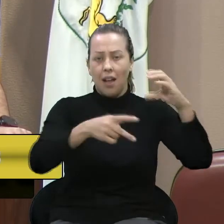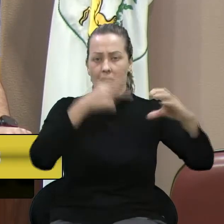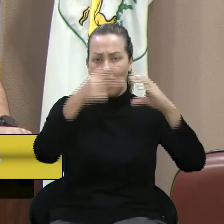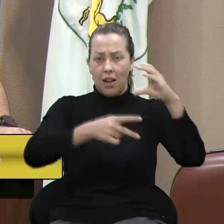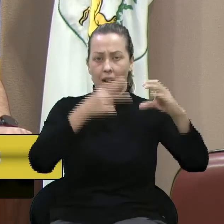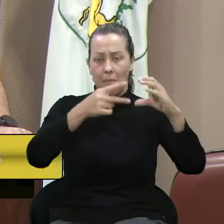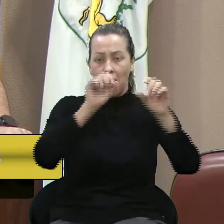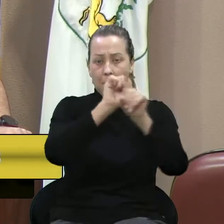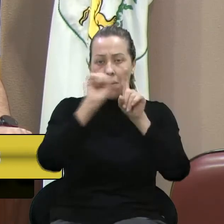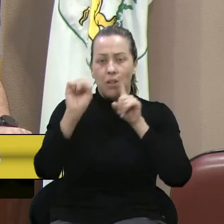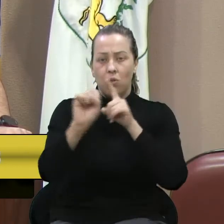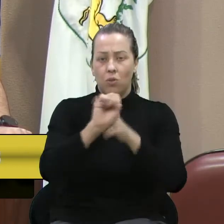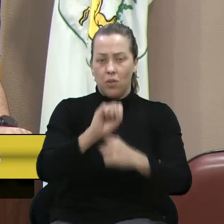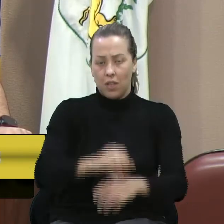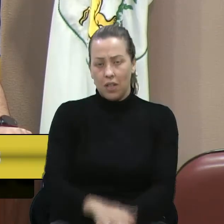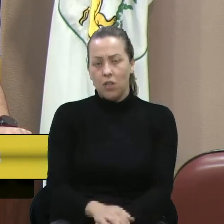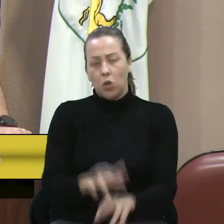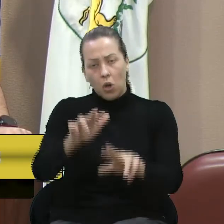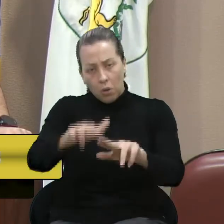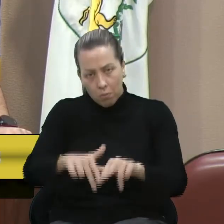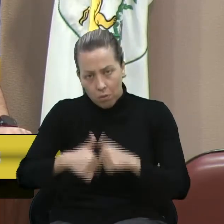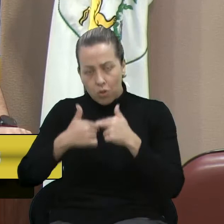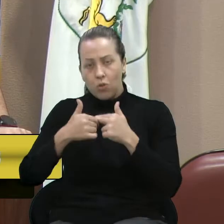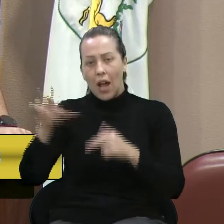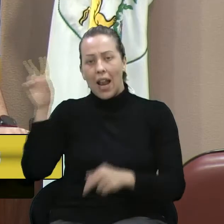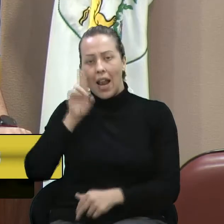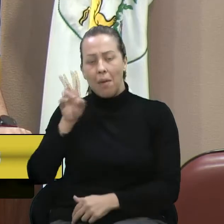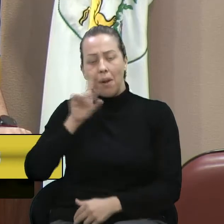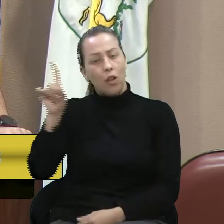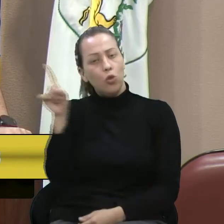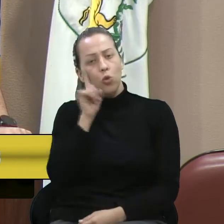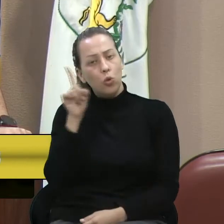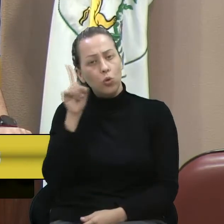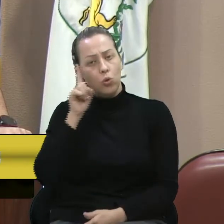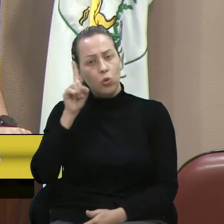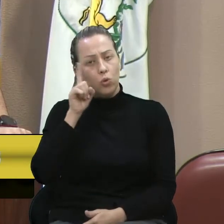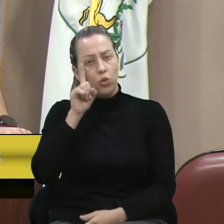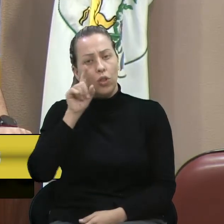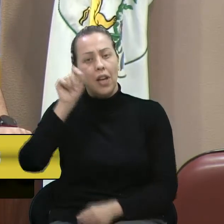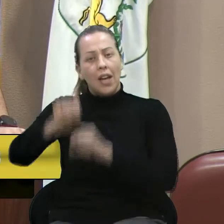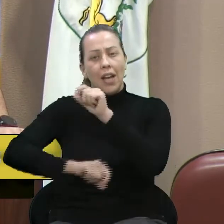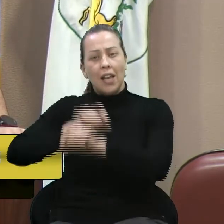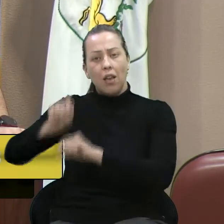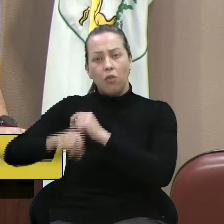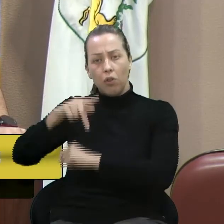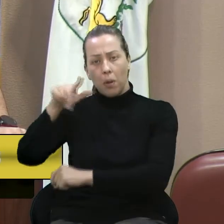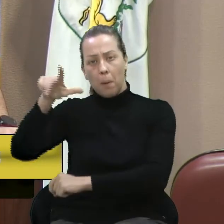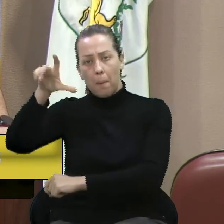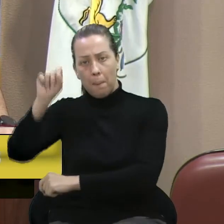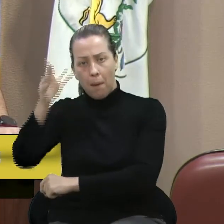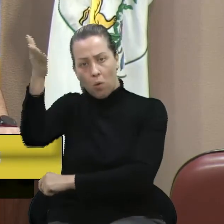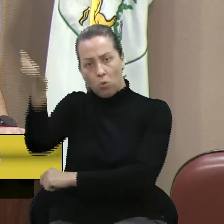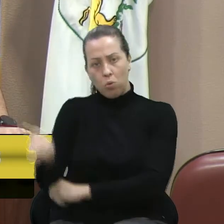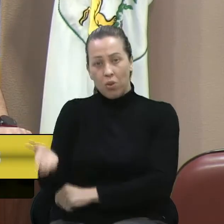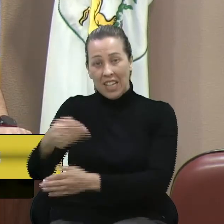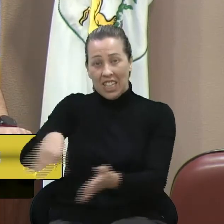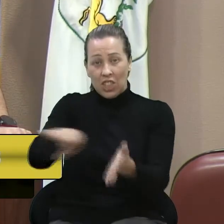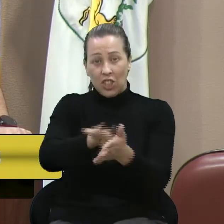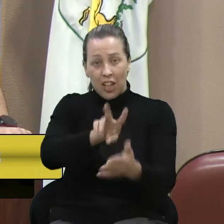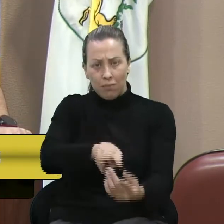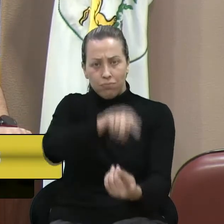sociedade. Então, nada mais justo do que nós lembrarmos todos os dias quem foi Paulo Cancian, logo aqui na chegada, e tenho